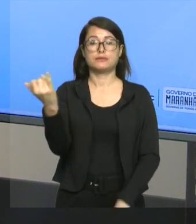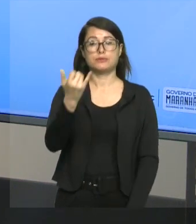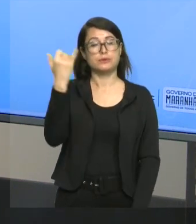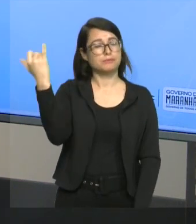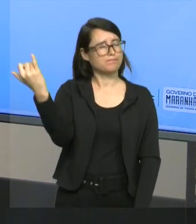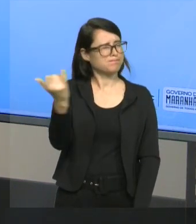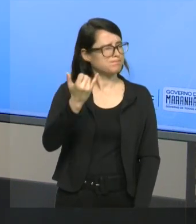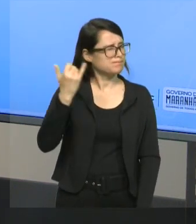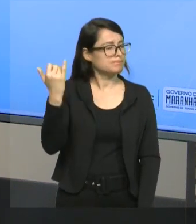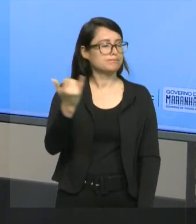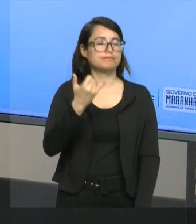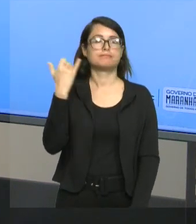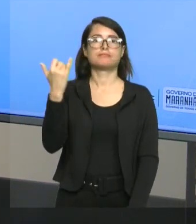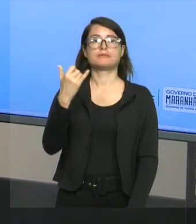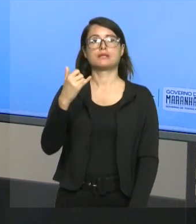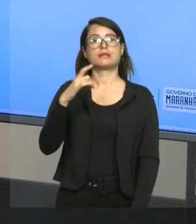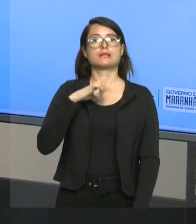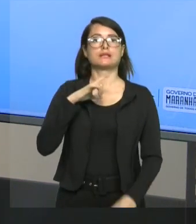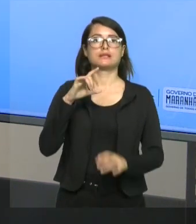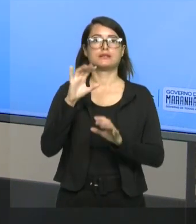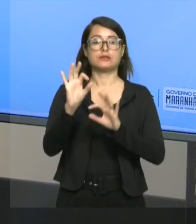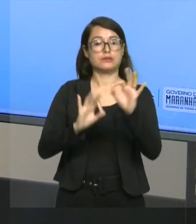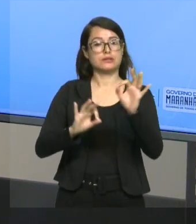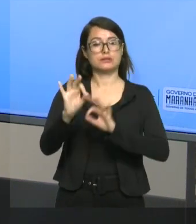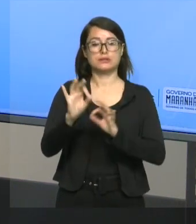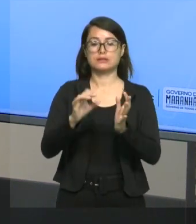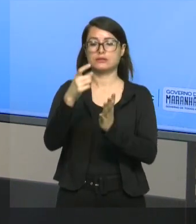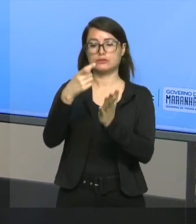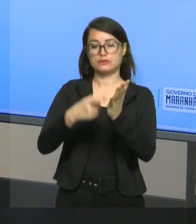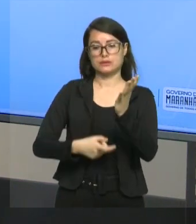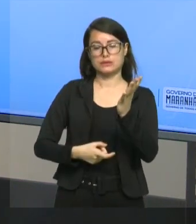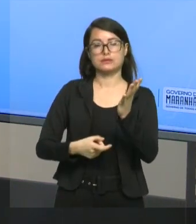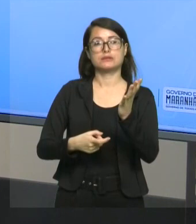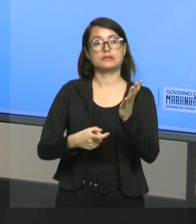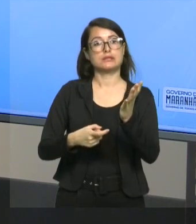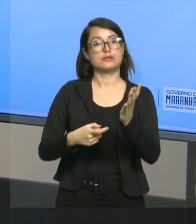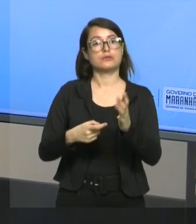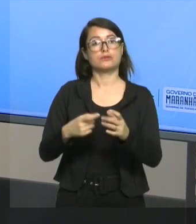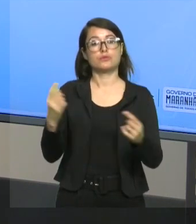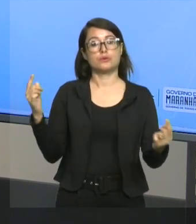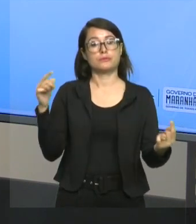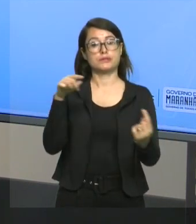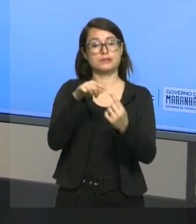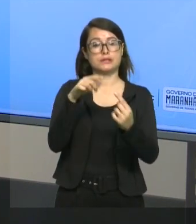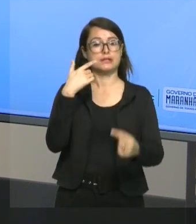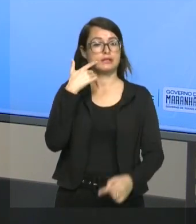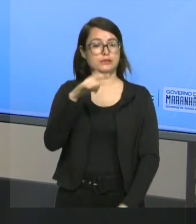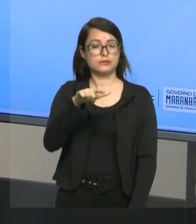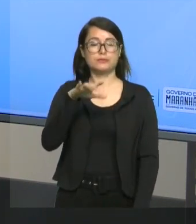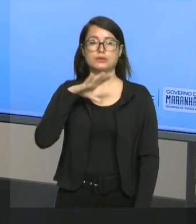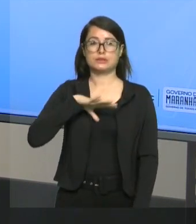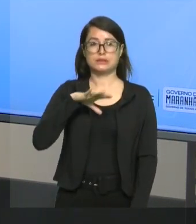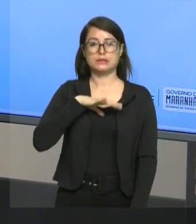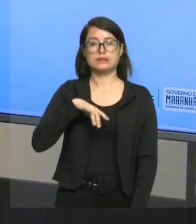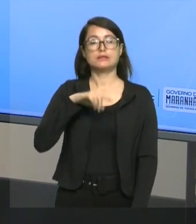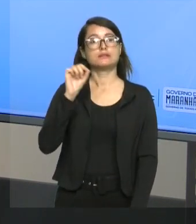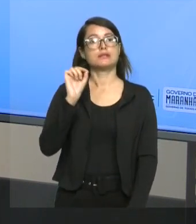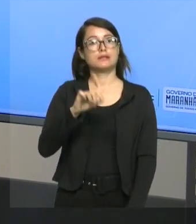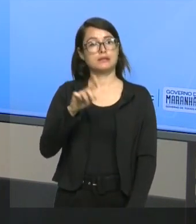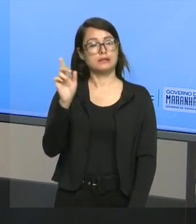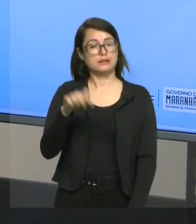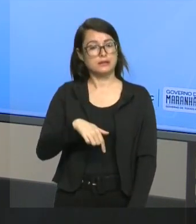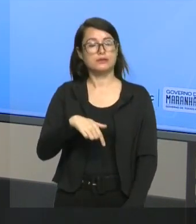fundamentais na construção do texto. O objetivo da língua portuguesa é o texto. É através dele que você